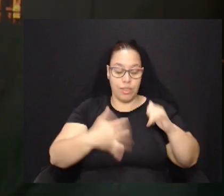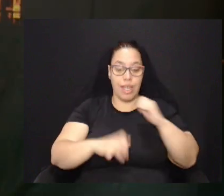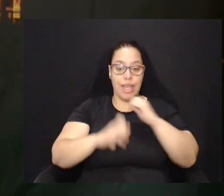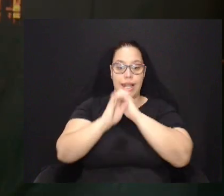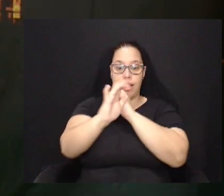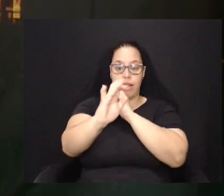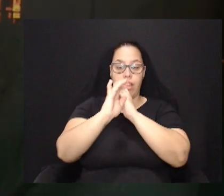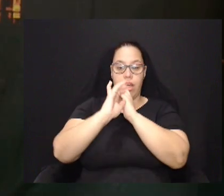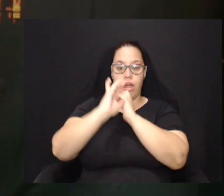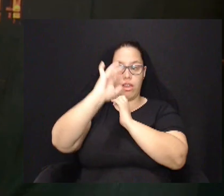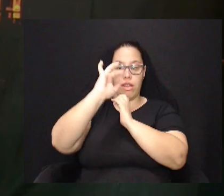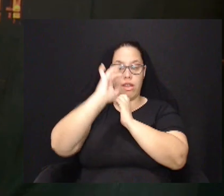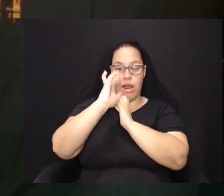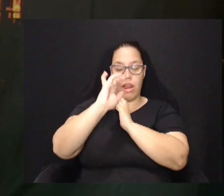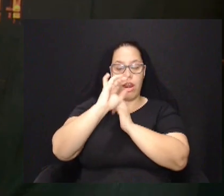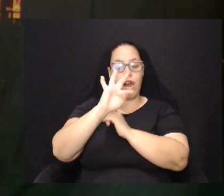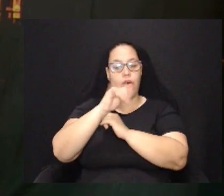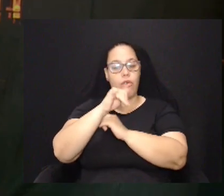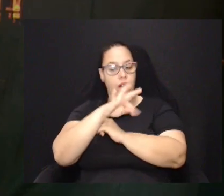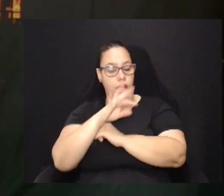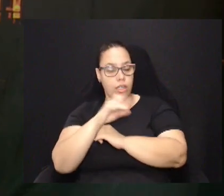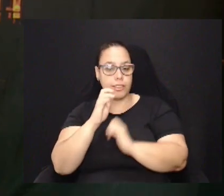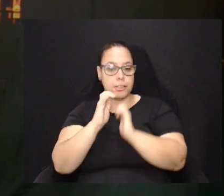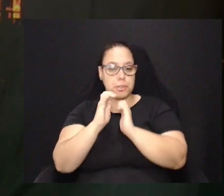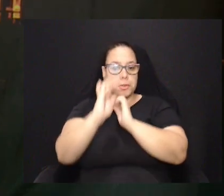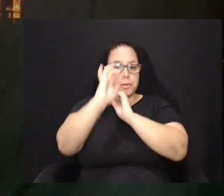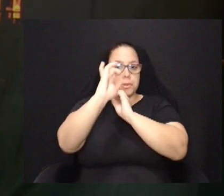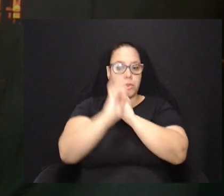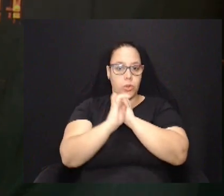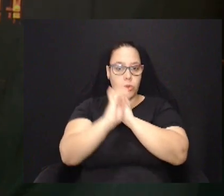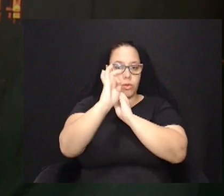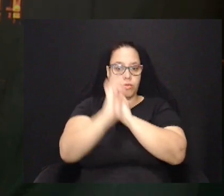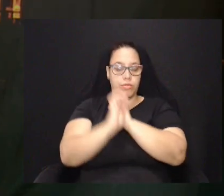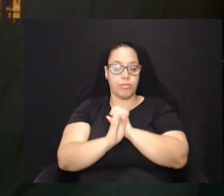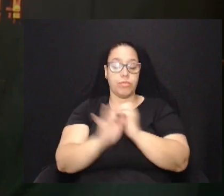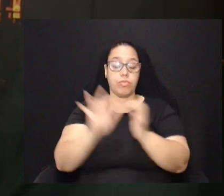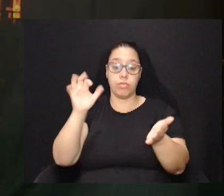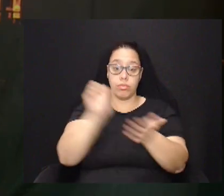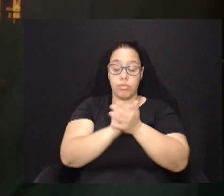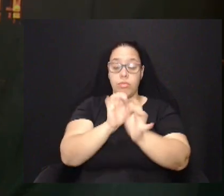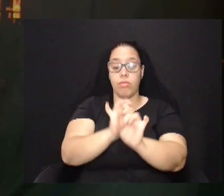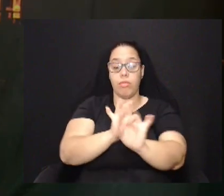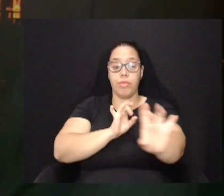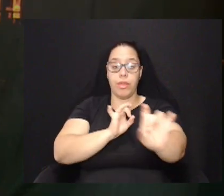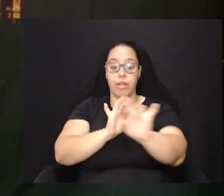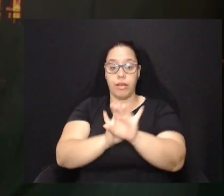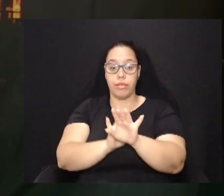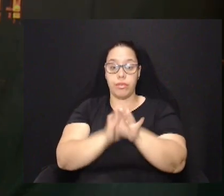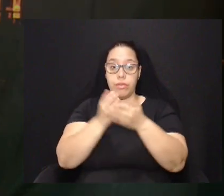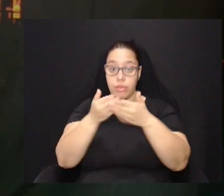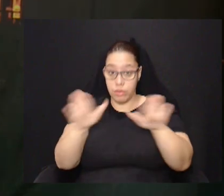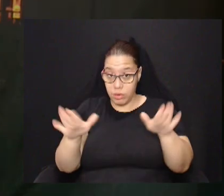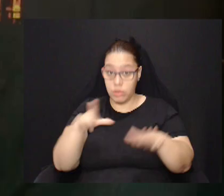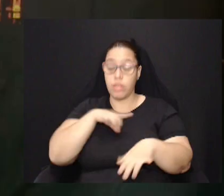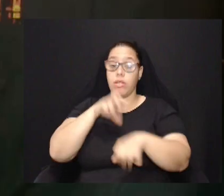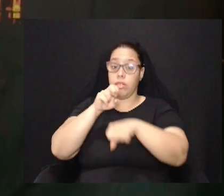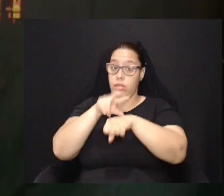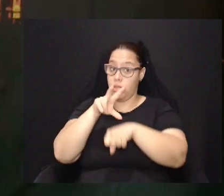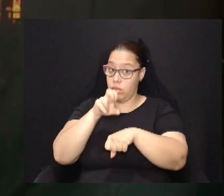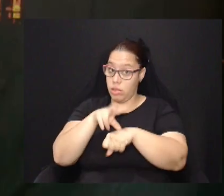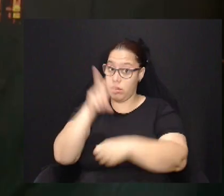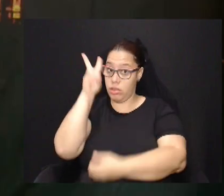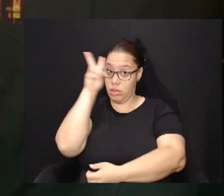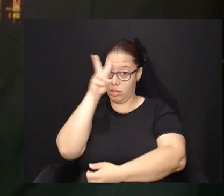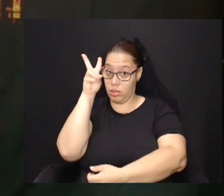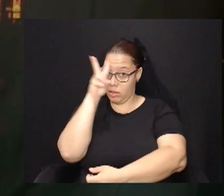trombone, flauta, clarinete e percussão. O cadastro é online, fica aberto enquanto houver vagas, tá? Lembrando que parte das